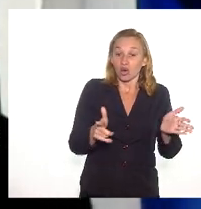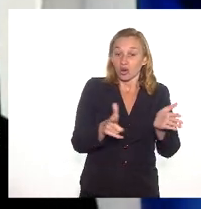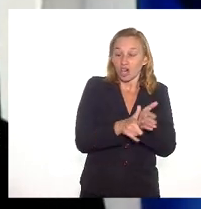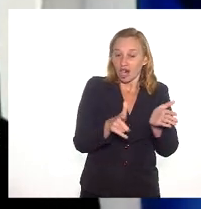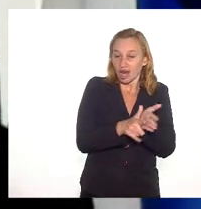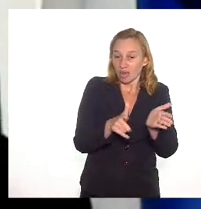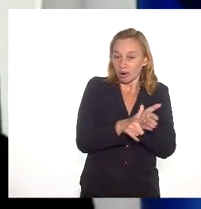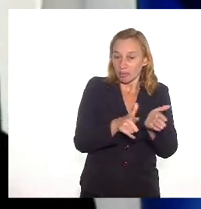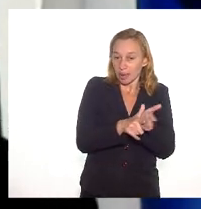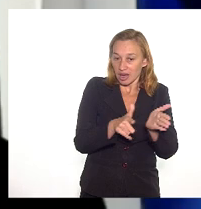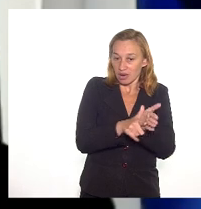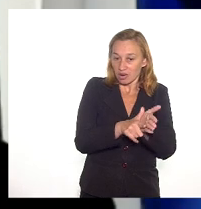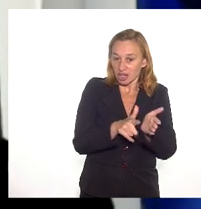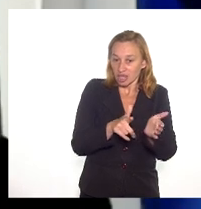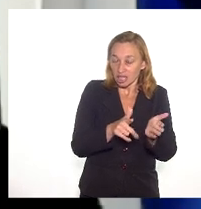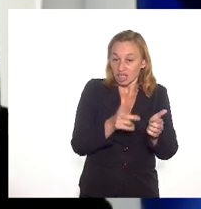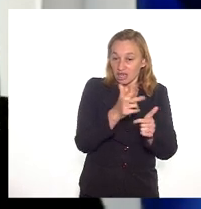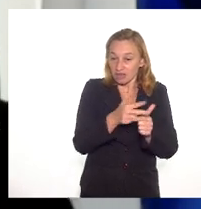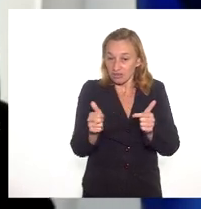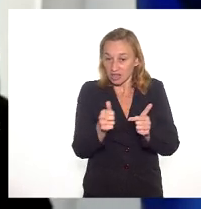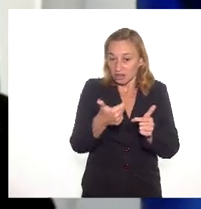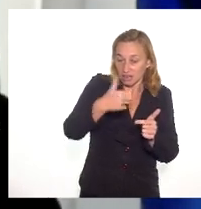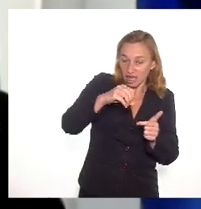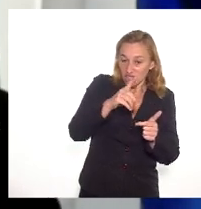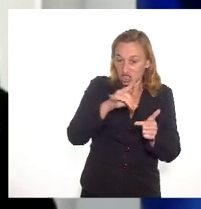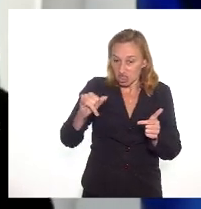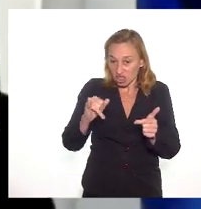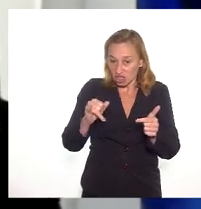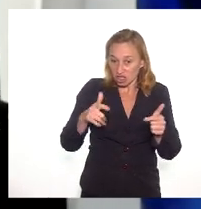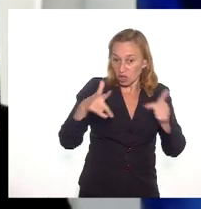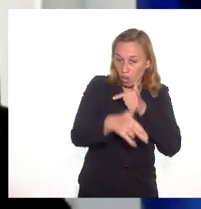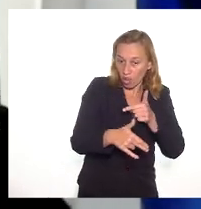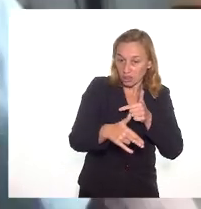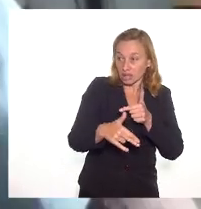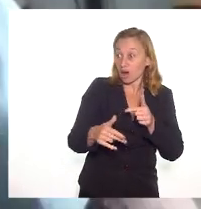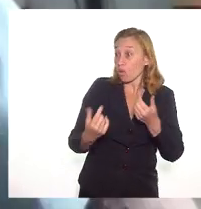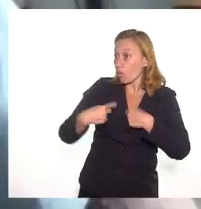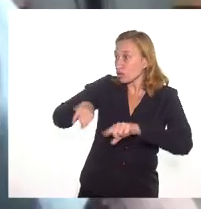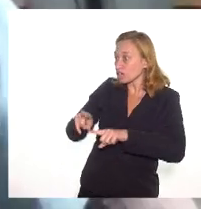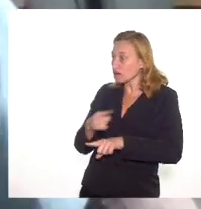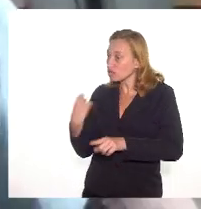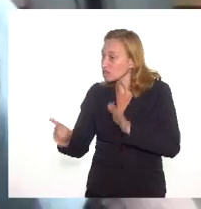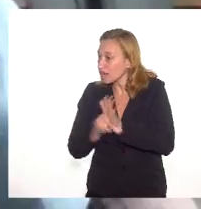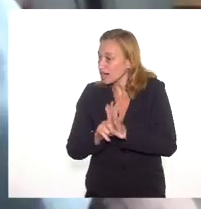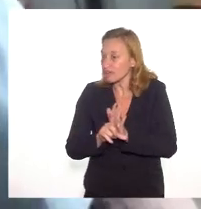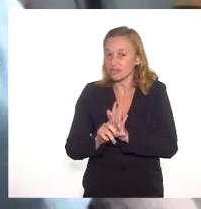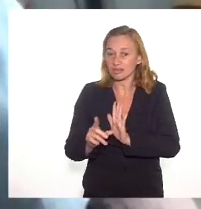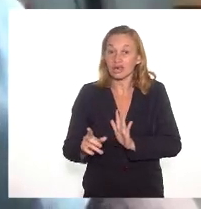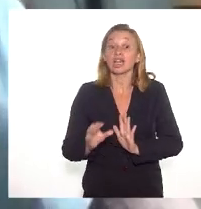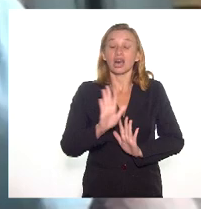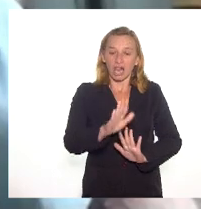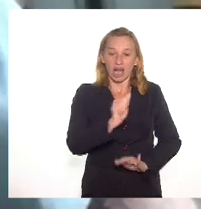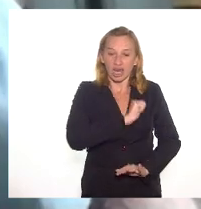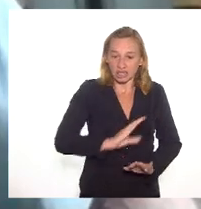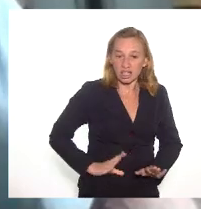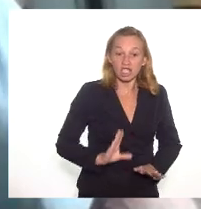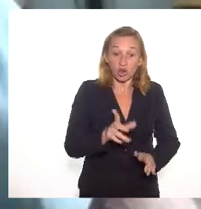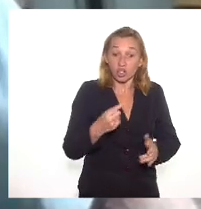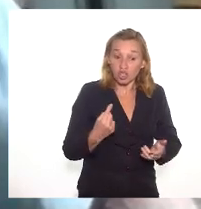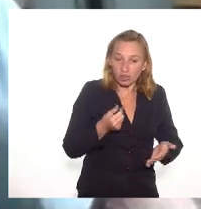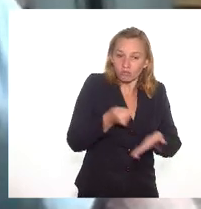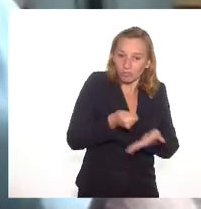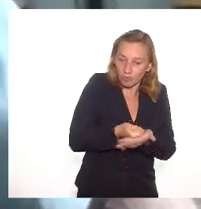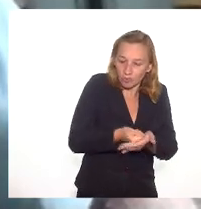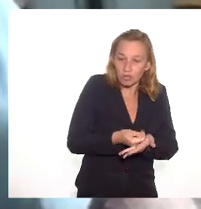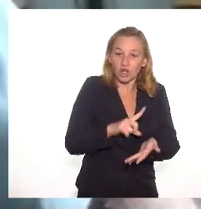10 dias eles cortam. É o contrário, porque a nossa lei está valendo. Isso. Ô, André, deixa eu só te dizer uma coisa. A gente está em cima disso com o